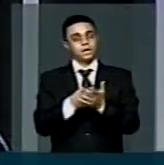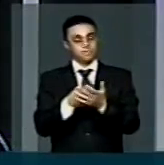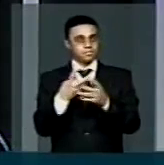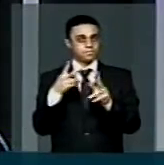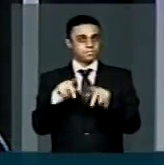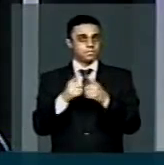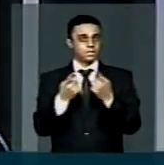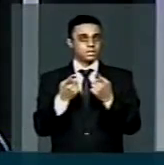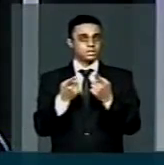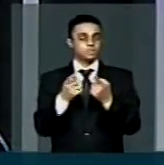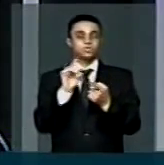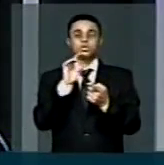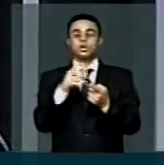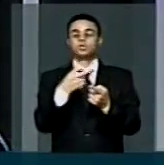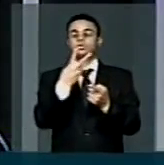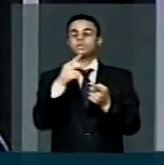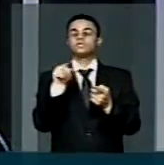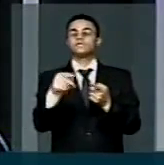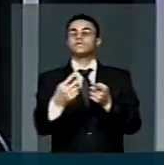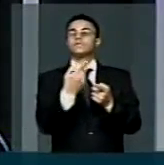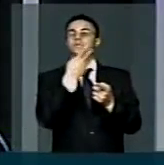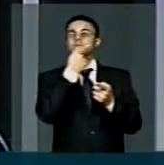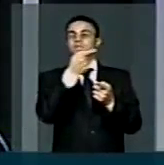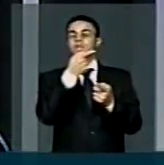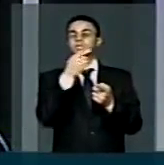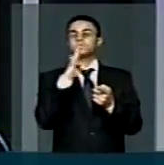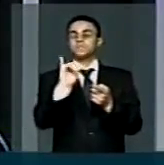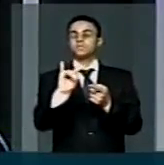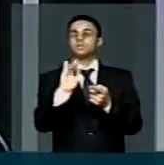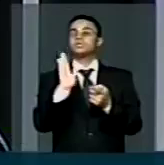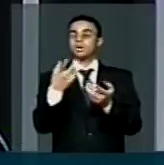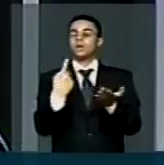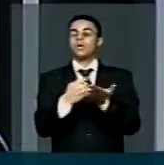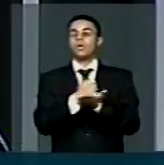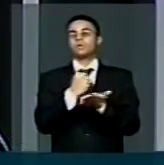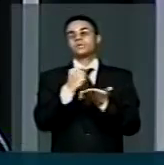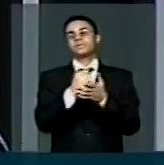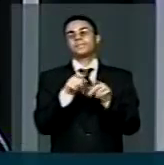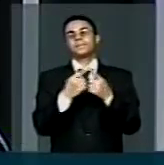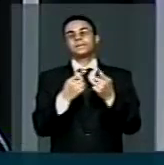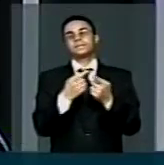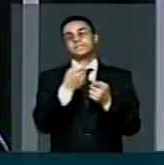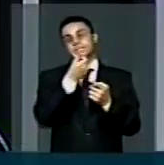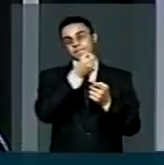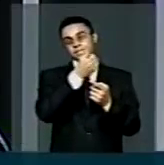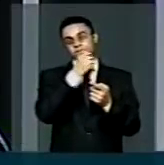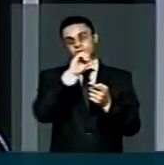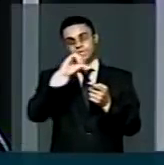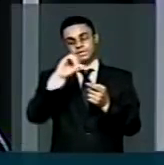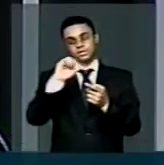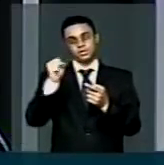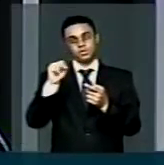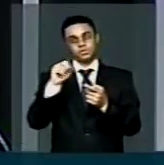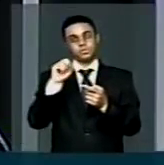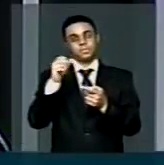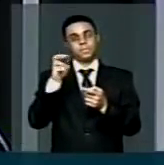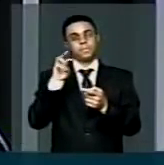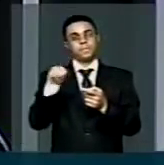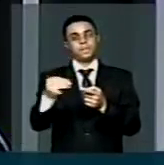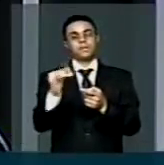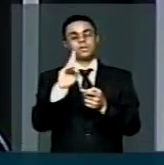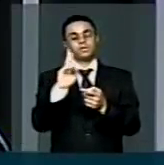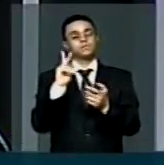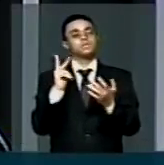do Mundo, só 2,7 bilhões estão contratados e apenas 698 milhões foram realmente